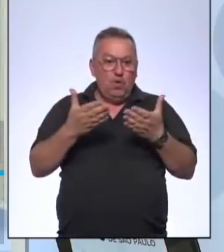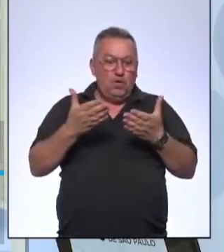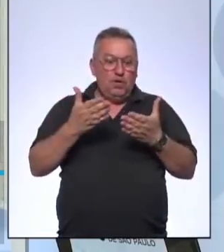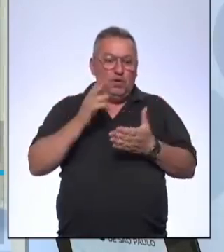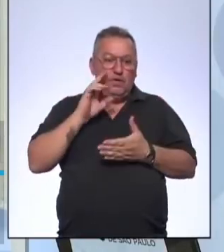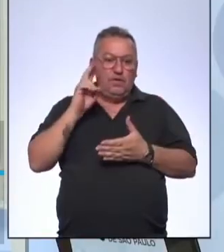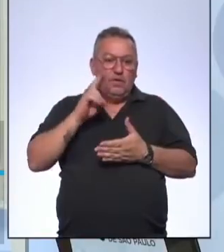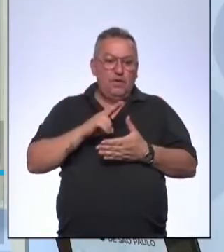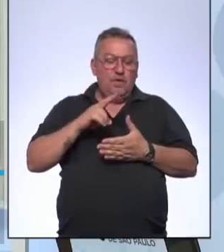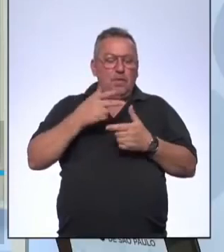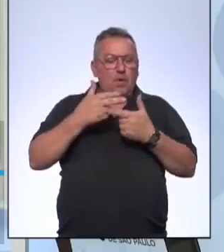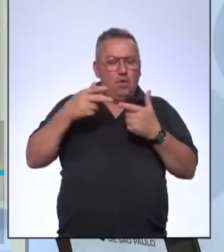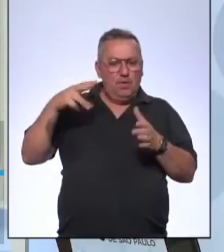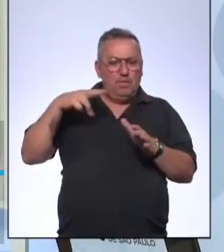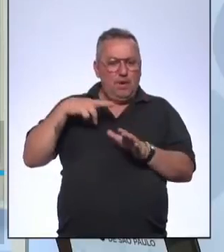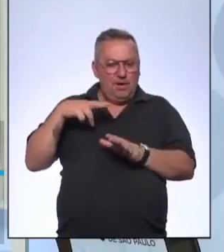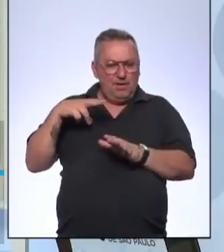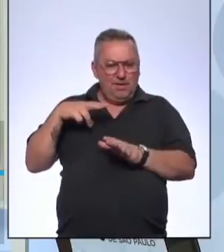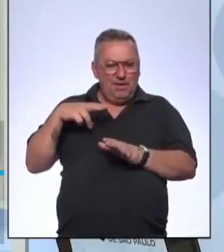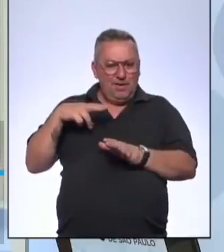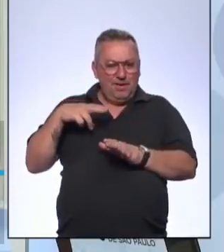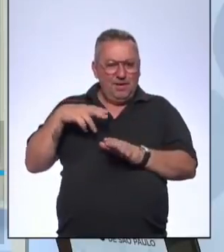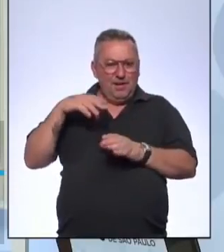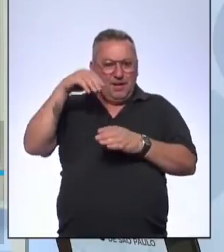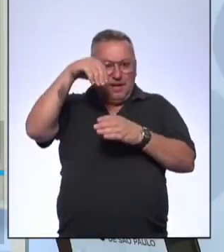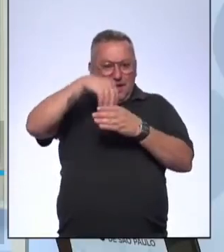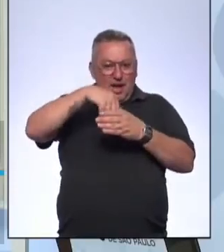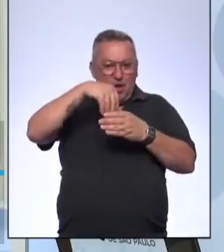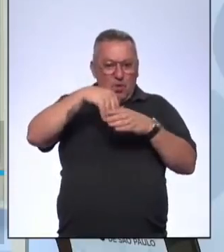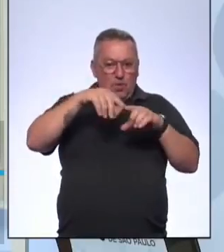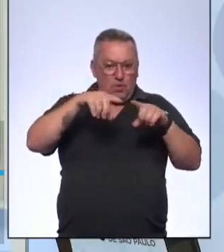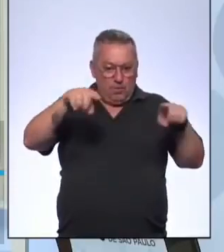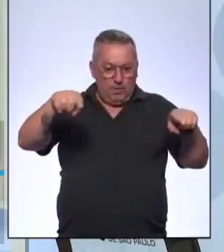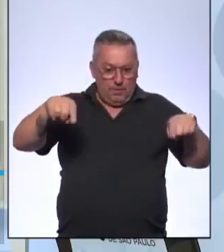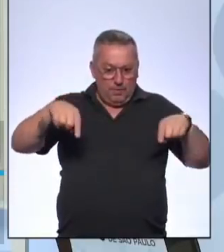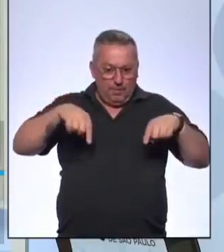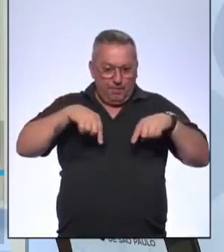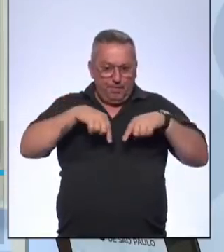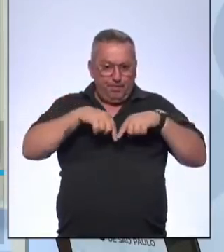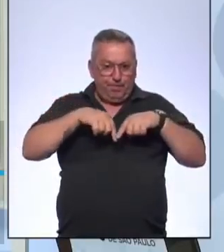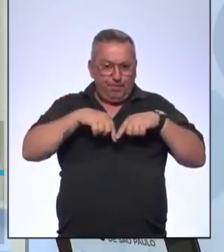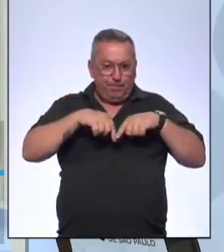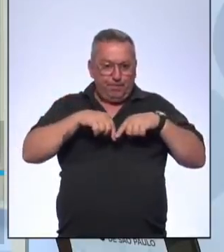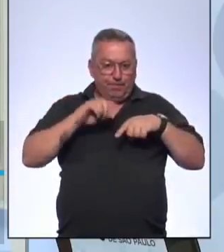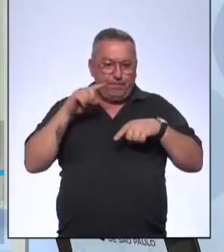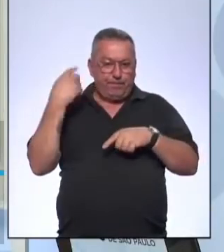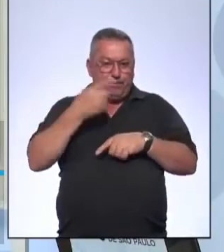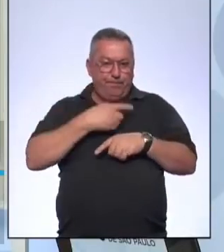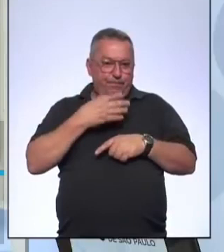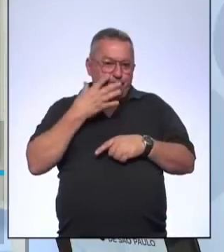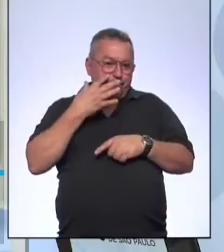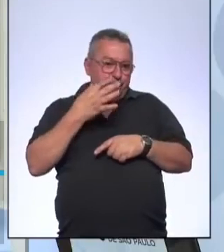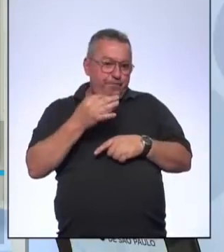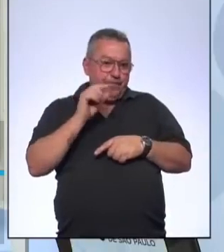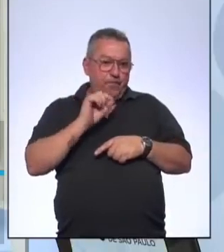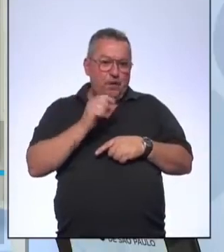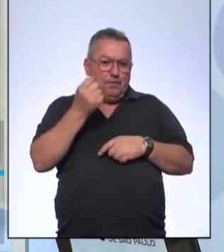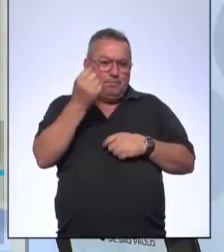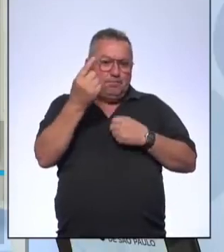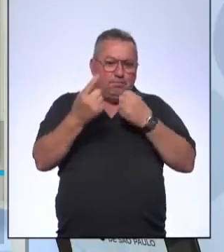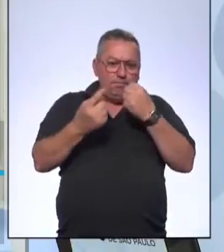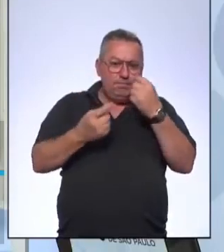para uma particularidade, que é dentro aí no caso do círculo, que nós vamos observar